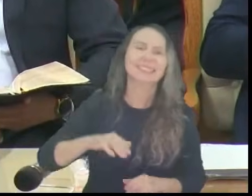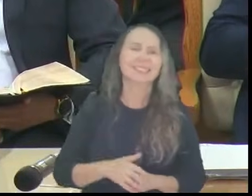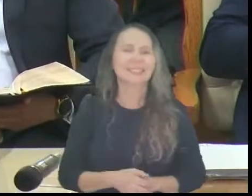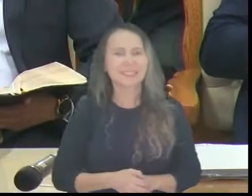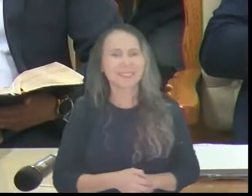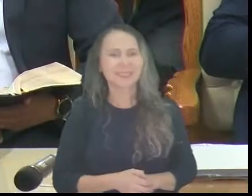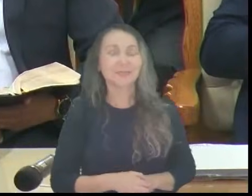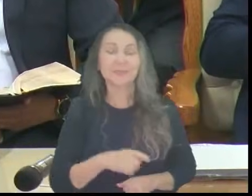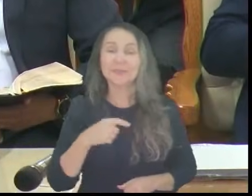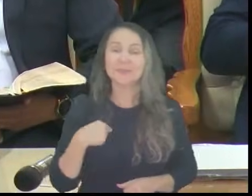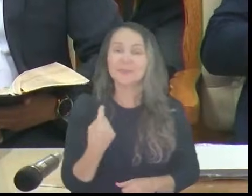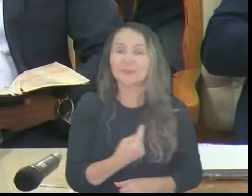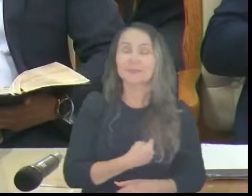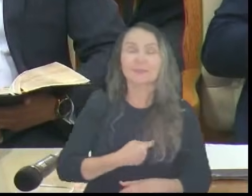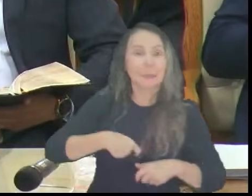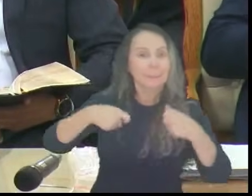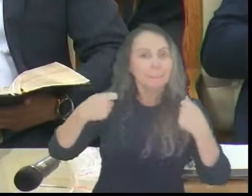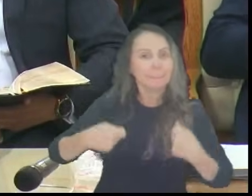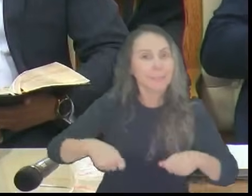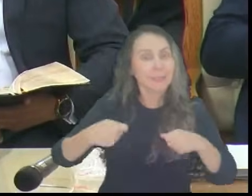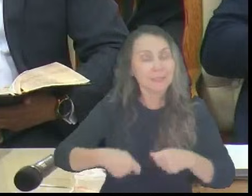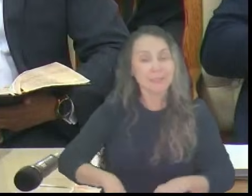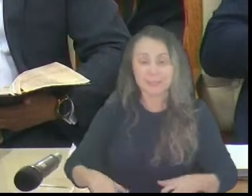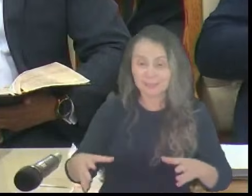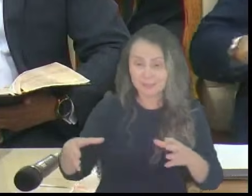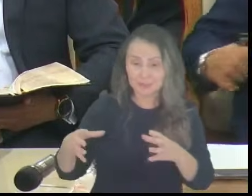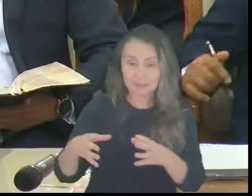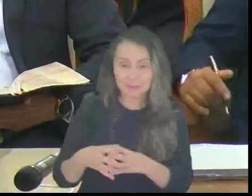Nós estamos precisando de uma juventude desse jeito.